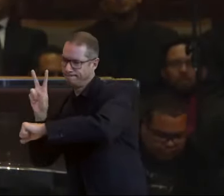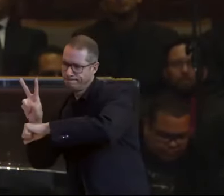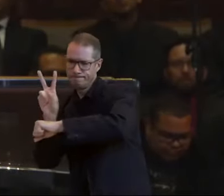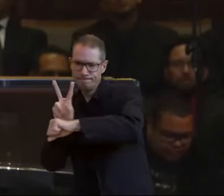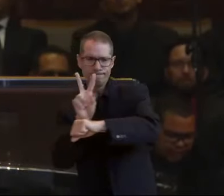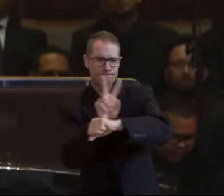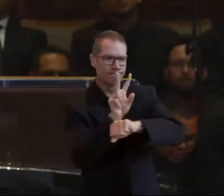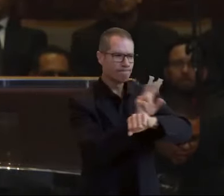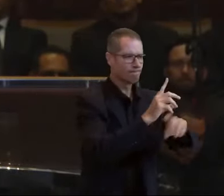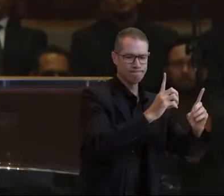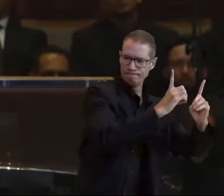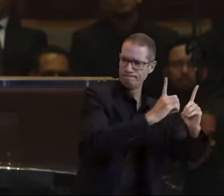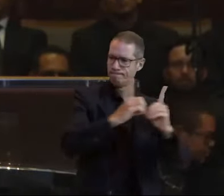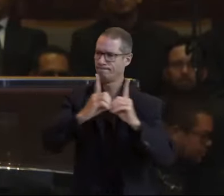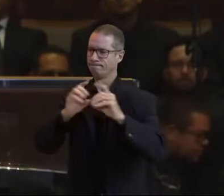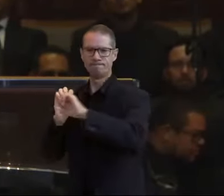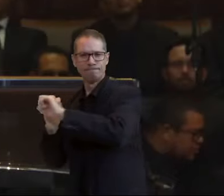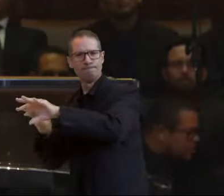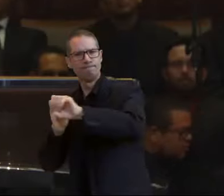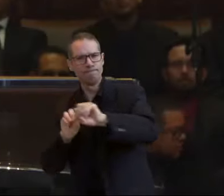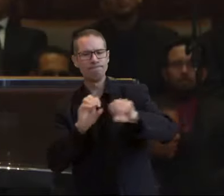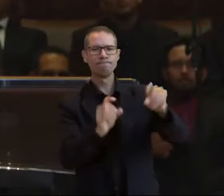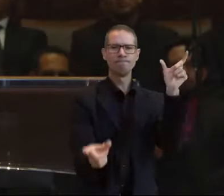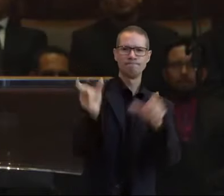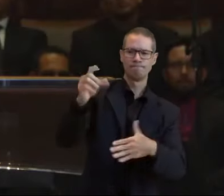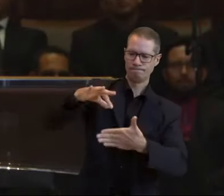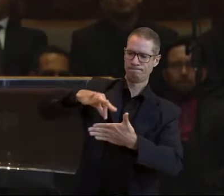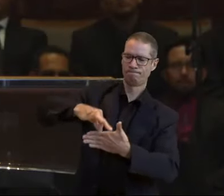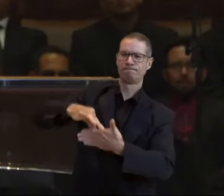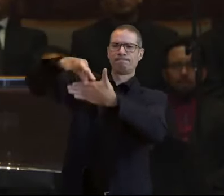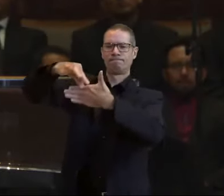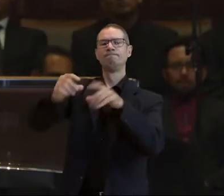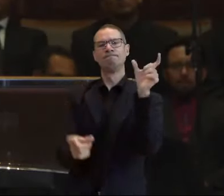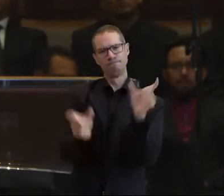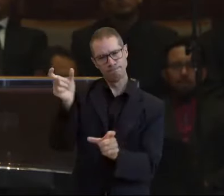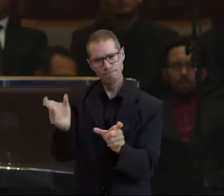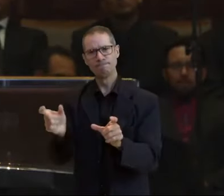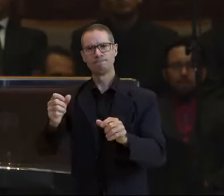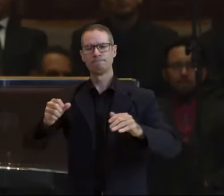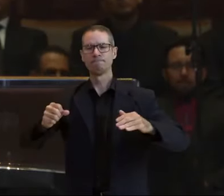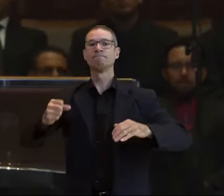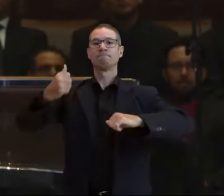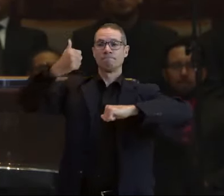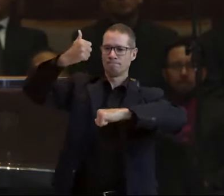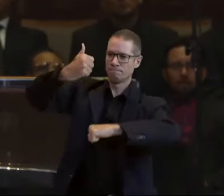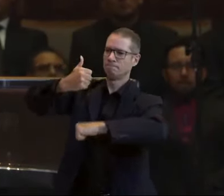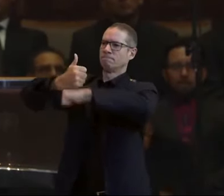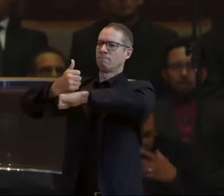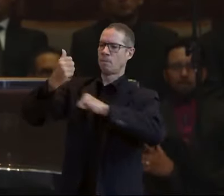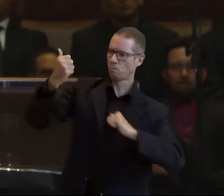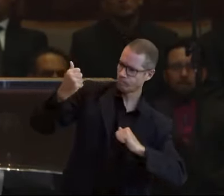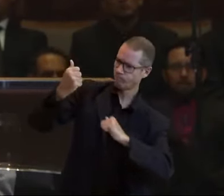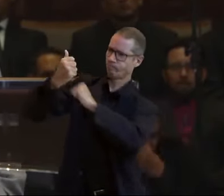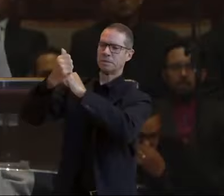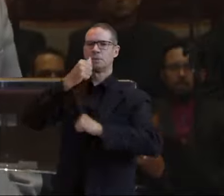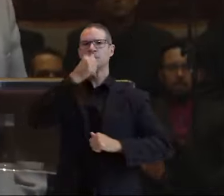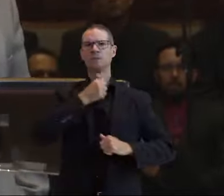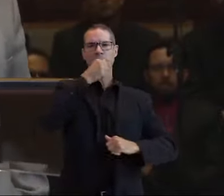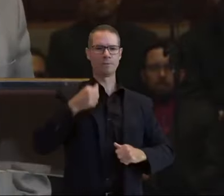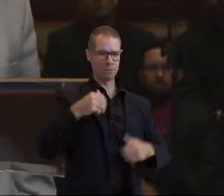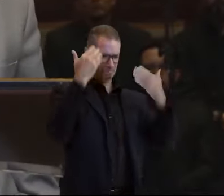gente, discipular pessoas, a liderar pessoas, a apoiar até com